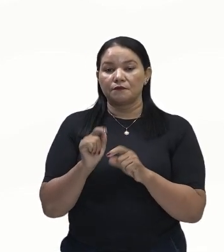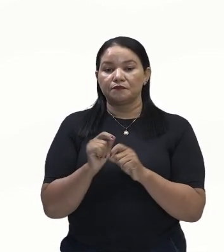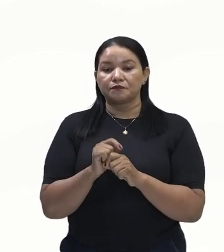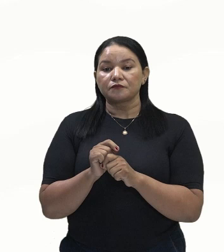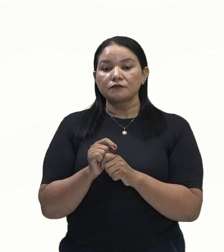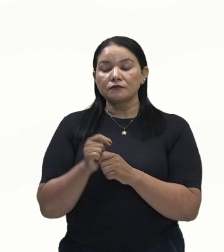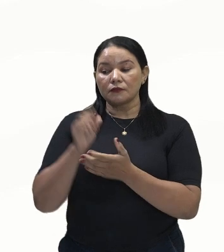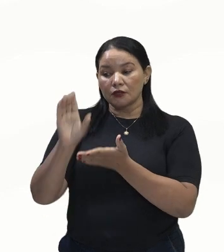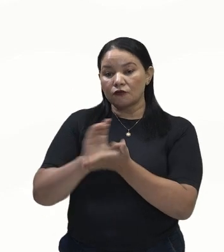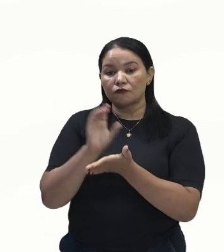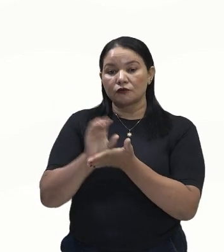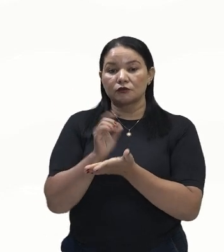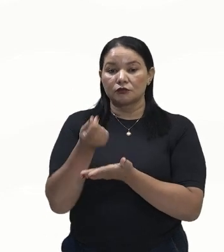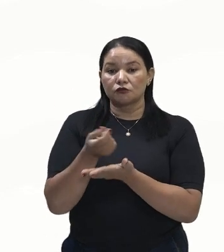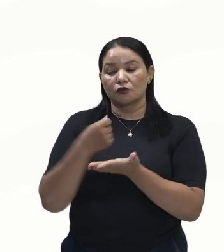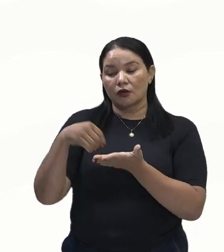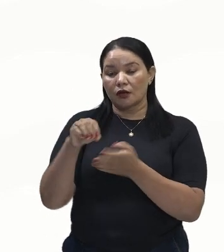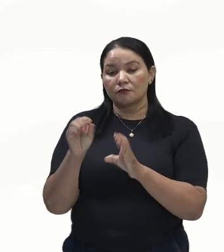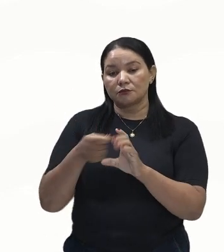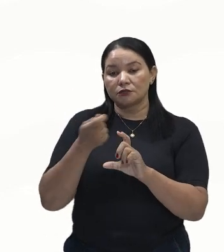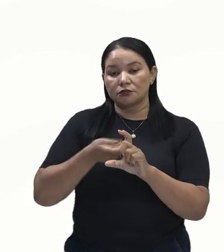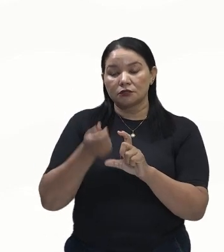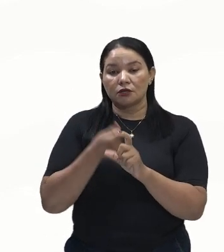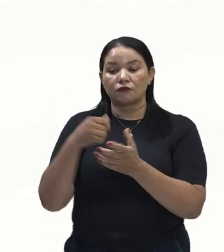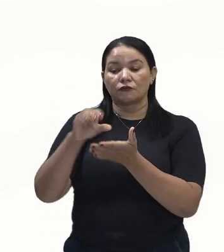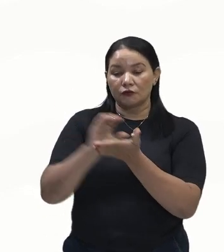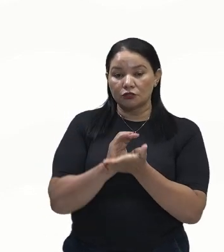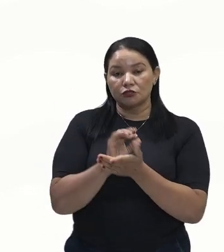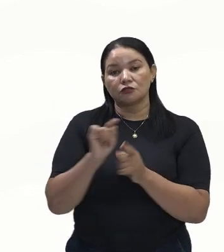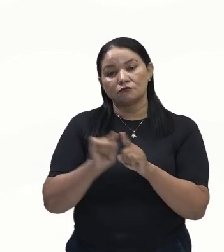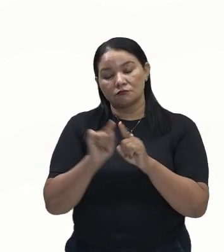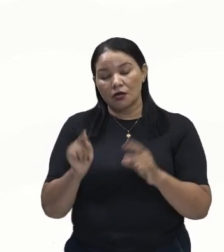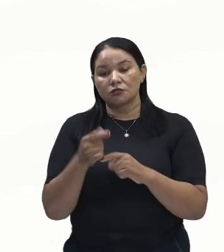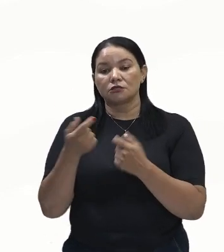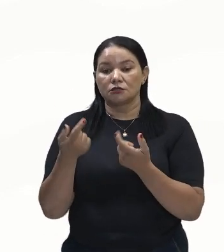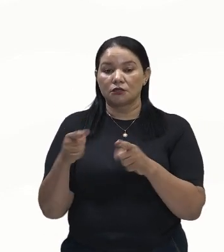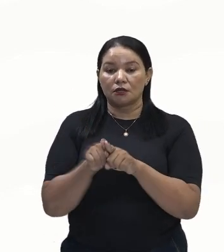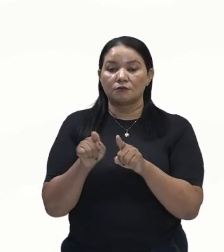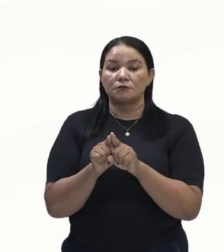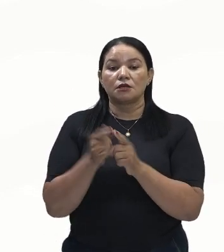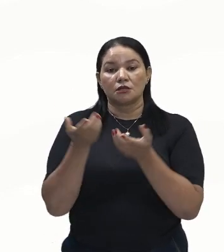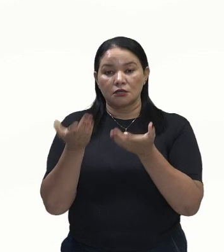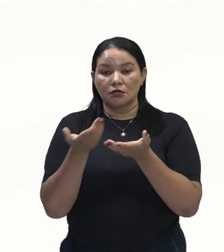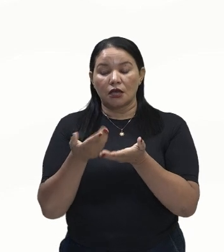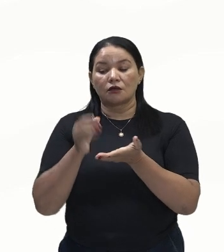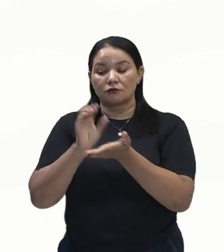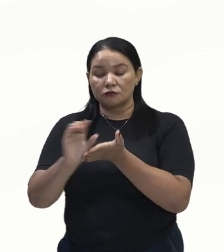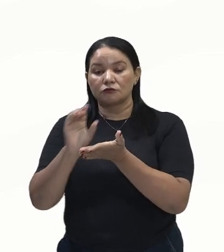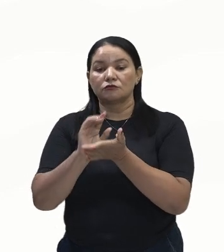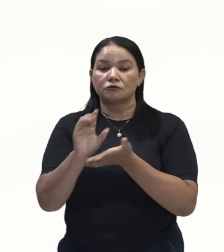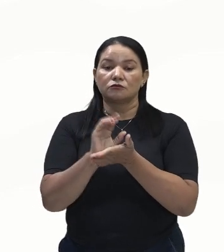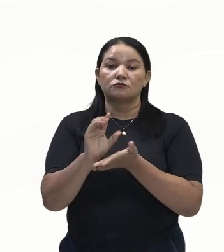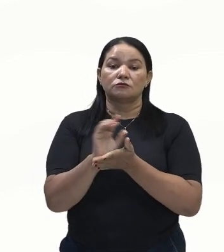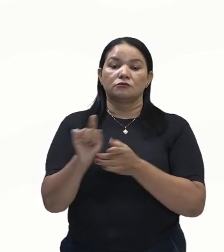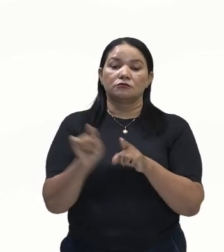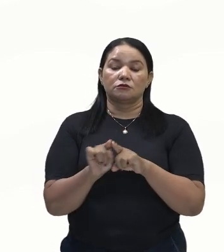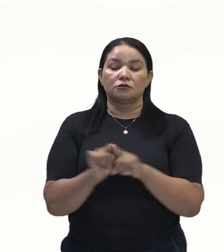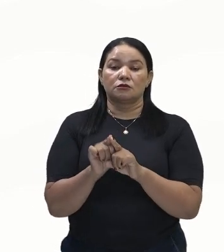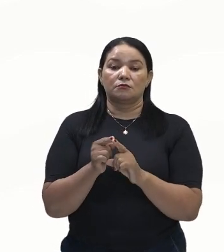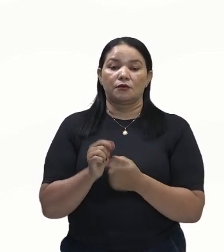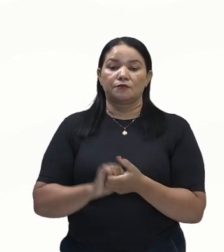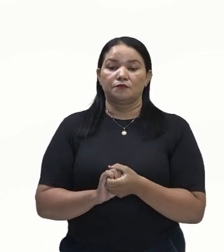financiamento do capital estrangeiro. Eles vão investir, mas em contrapartida eles também vão querer ter o resgate desse